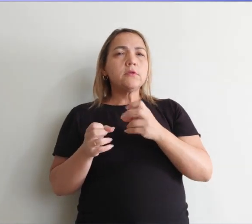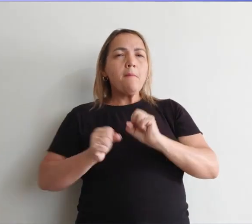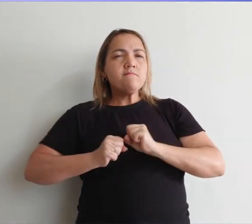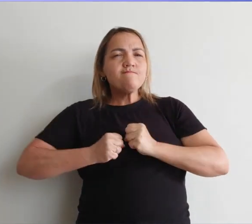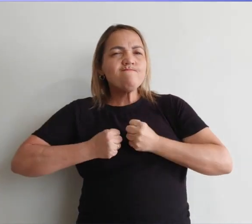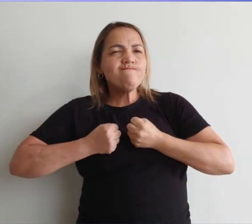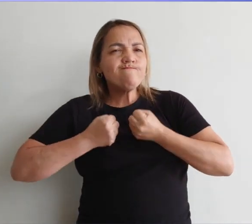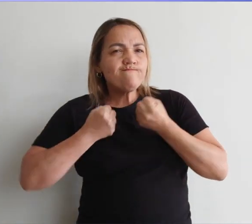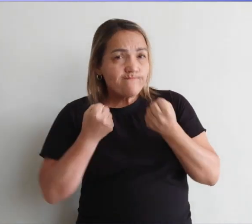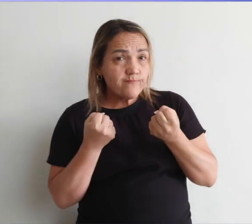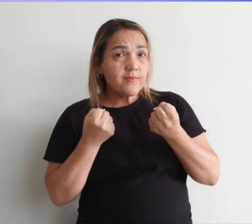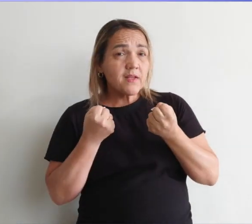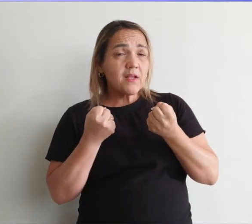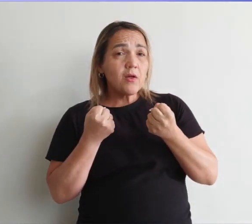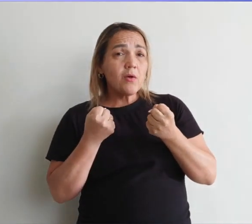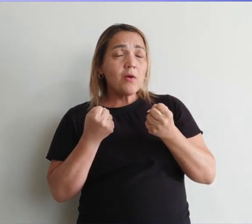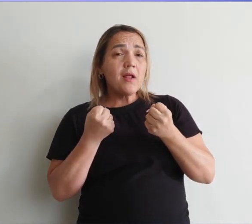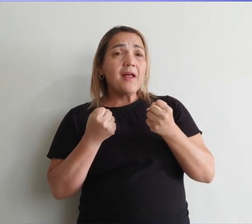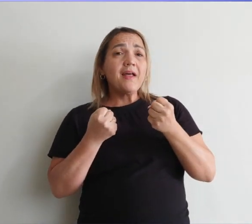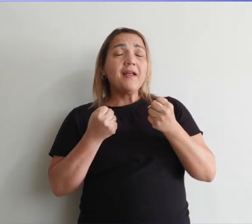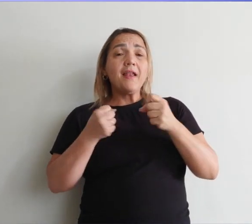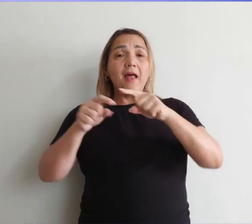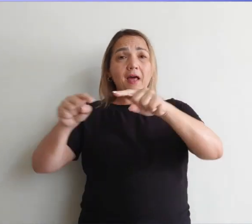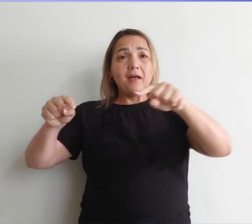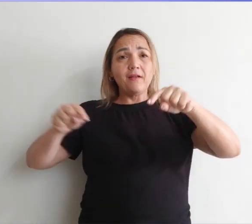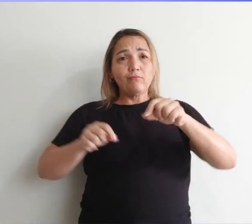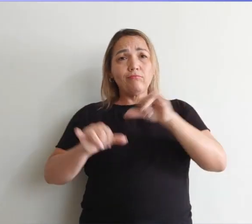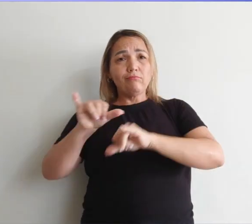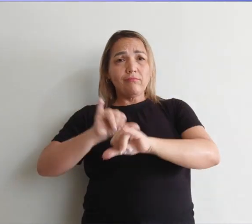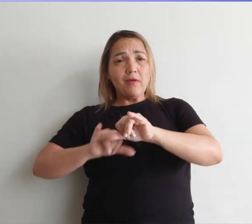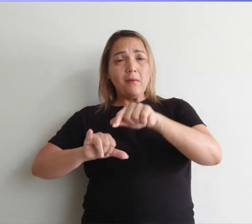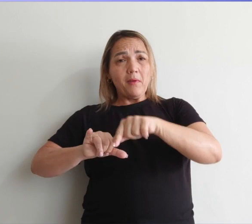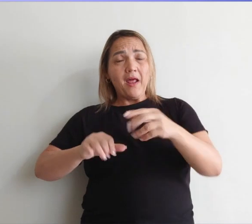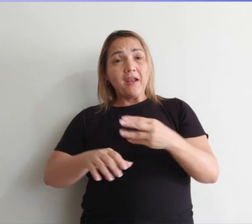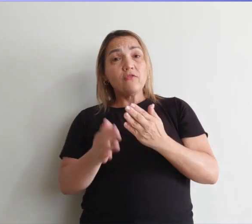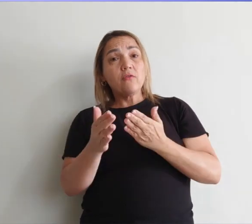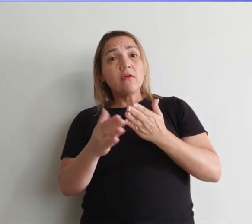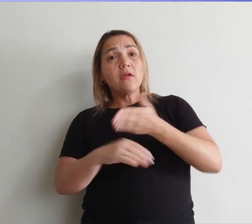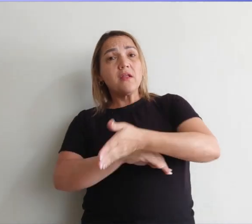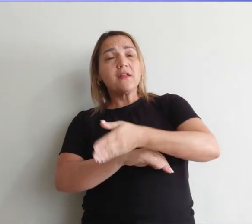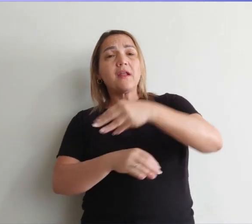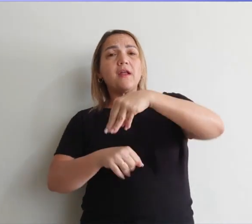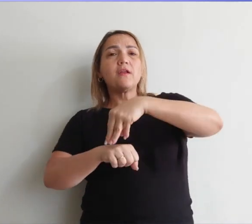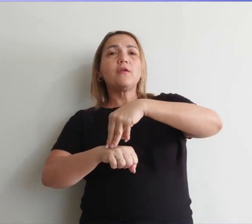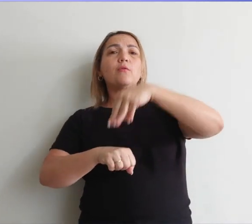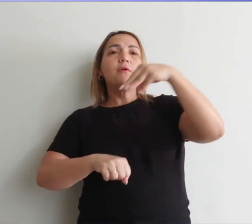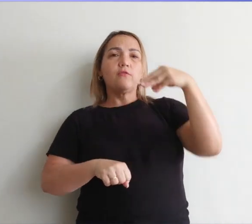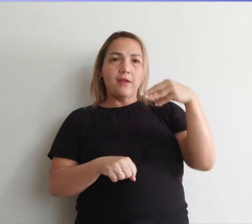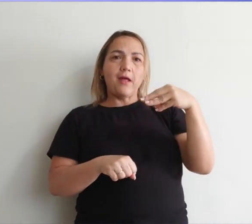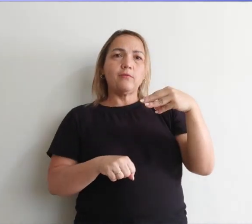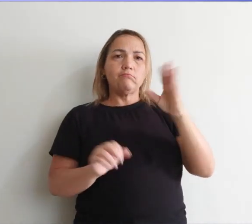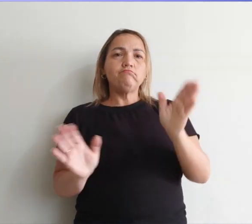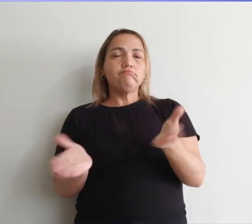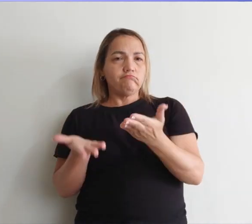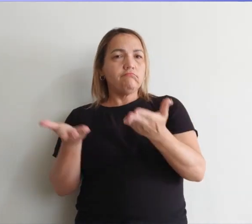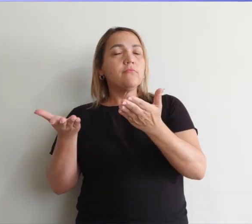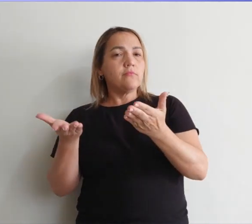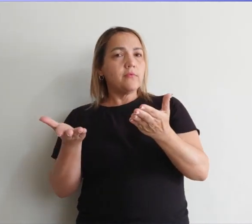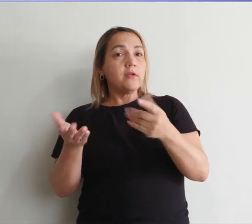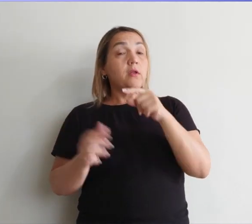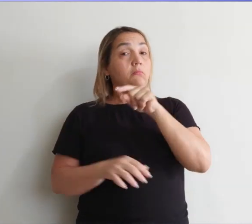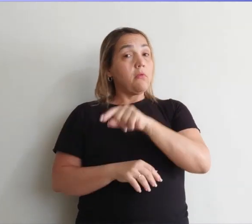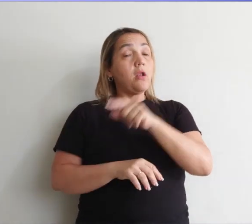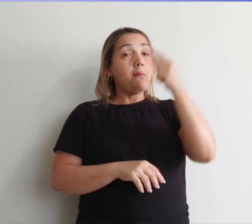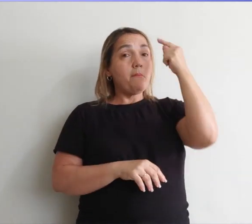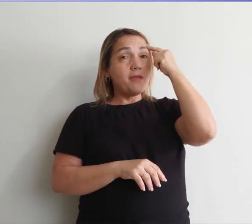força de vontade no laboratório das pessoas ingressarem no mestrado. Era natural, e incentivo, melhor dizendo. Então